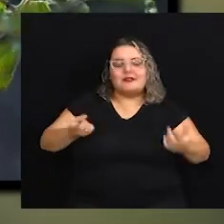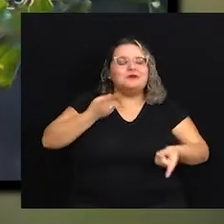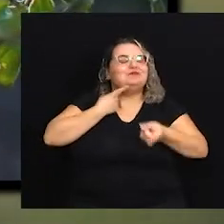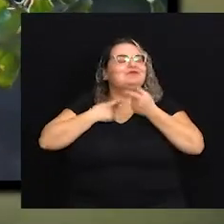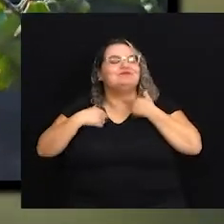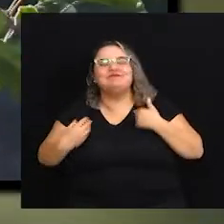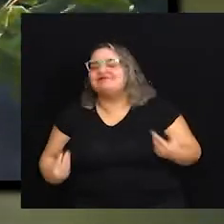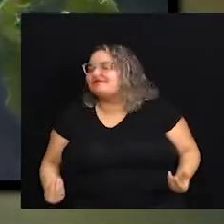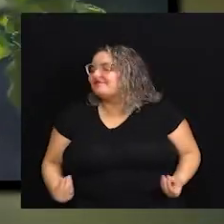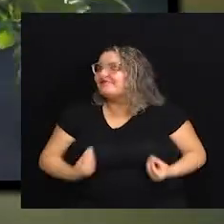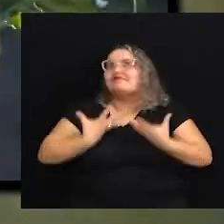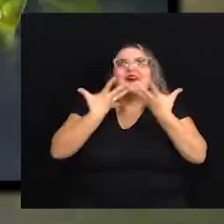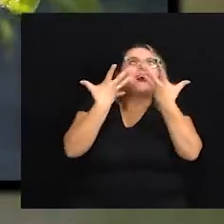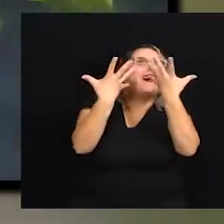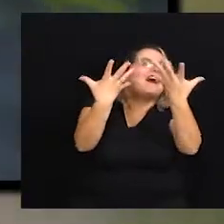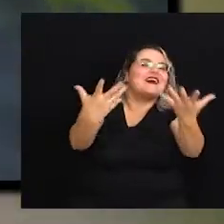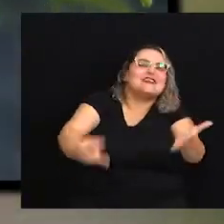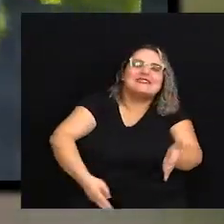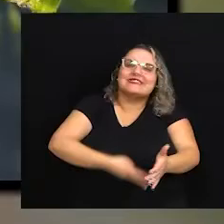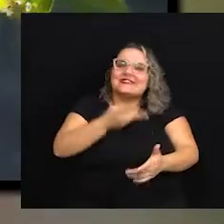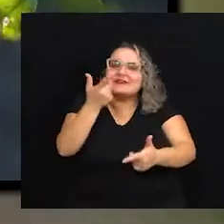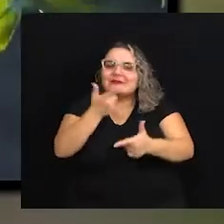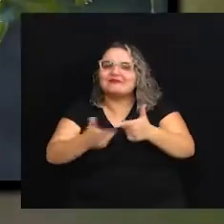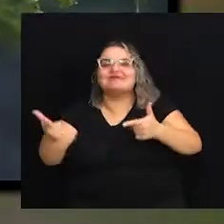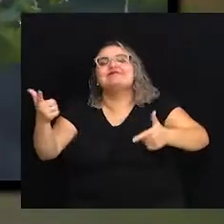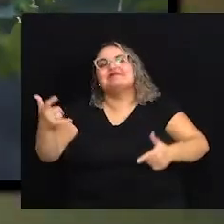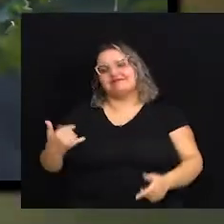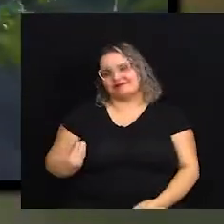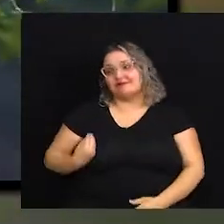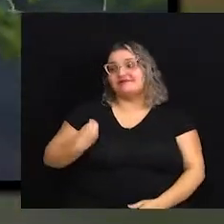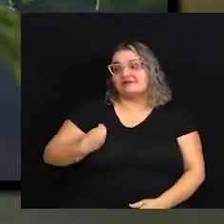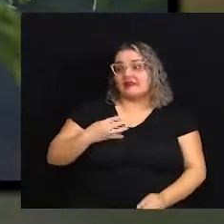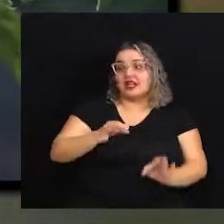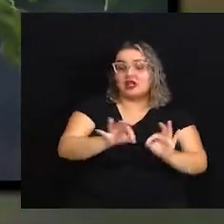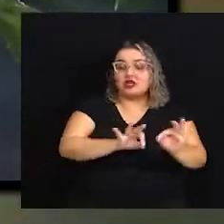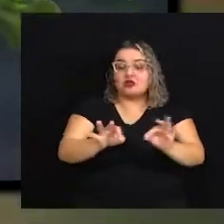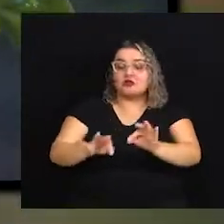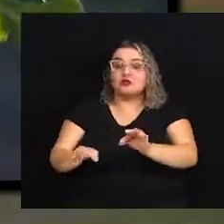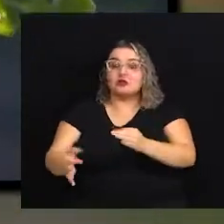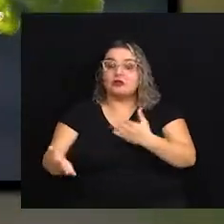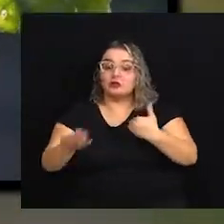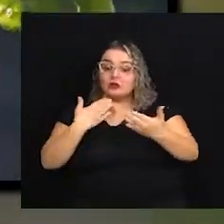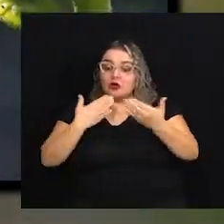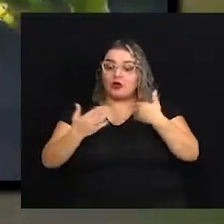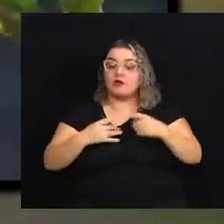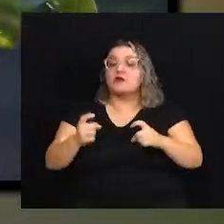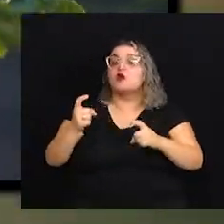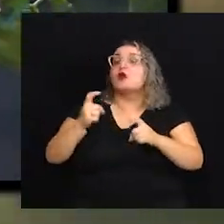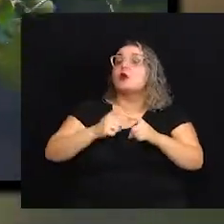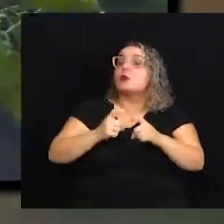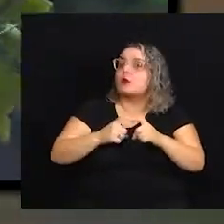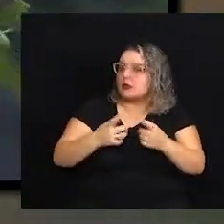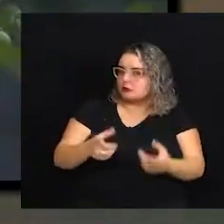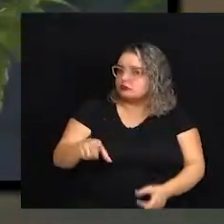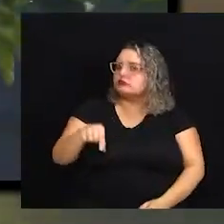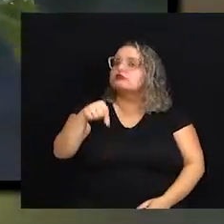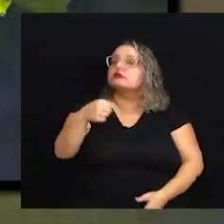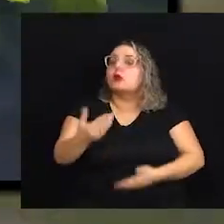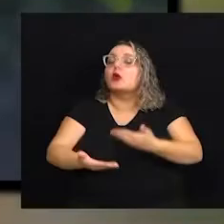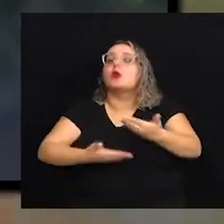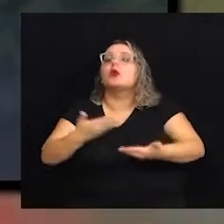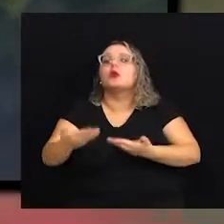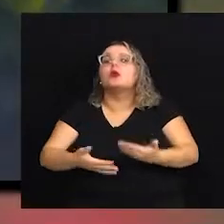vontade de viver maravilhosamente na segunda metade da vida. Irá preparar você para conversar com o seu médico a fim de escolher